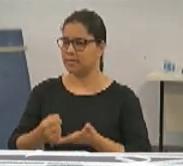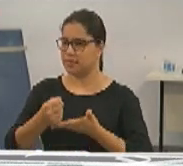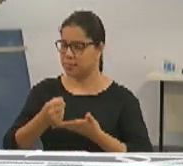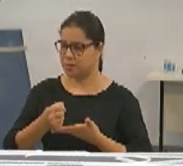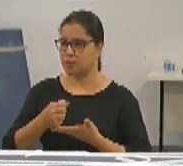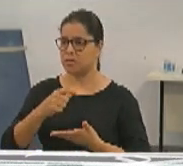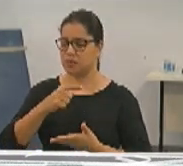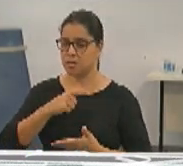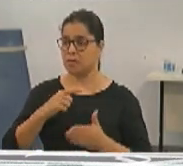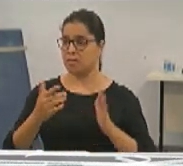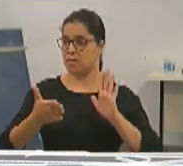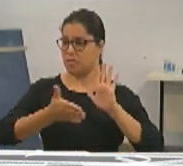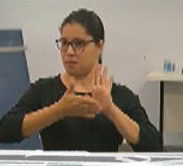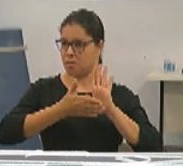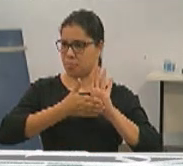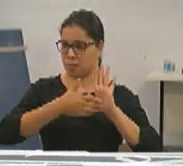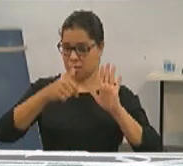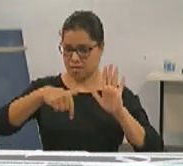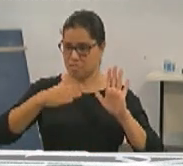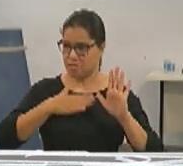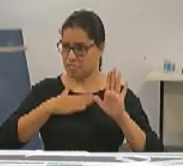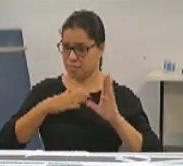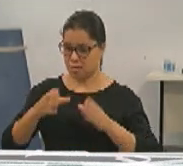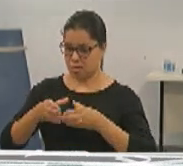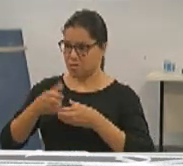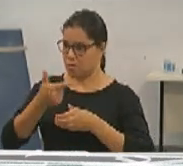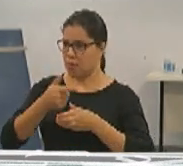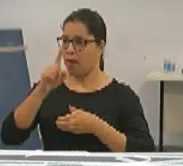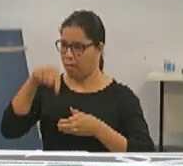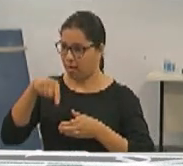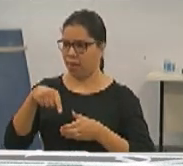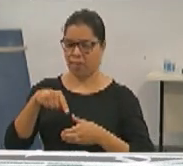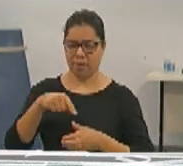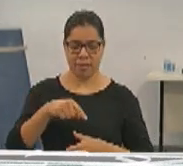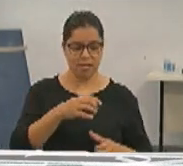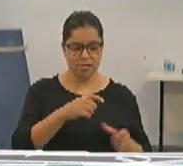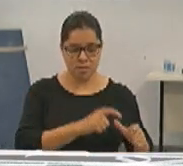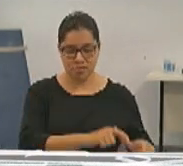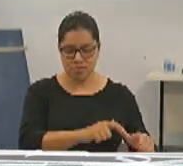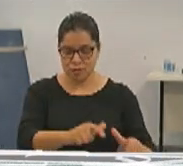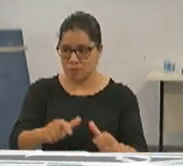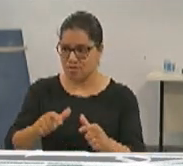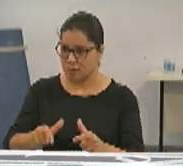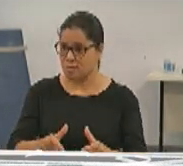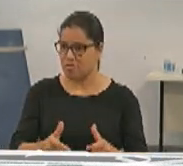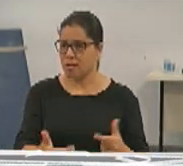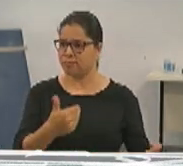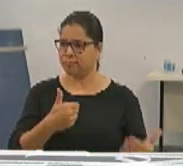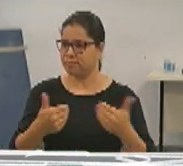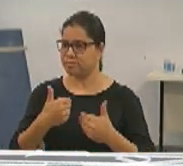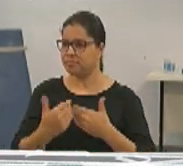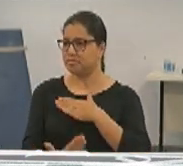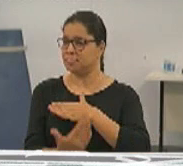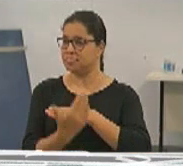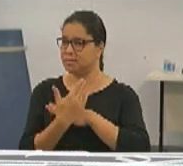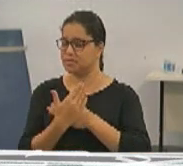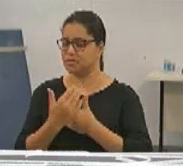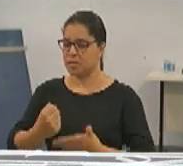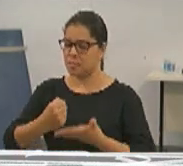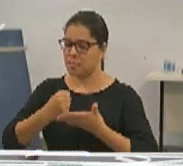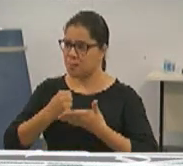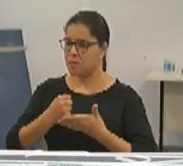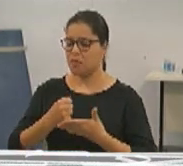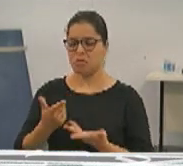minha candidatura advém justamente desses setores. São de pessoas de mais variados setores da universidade, unidades